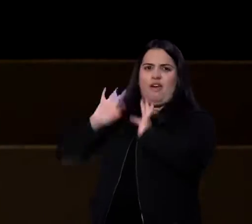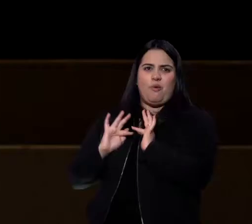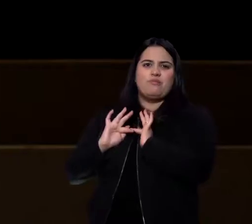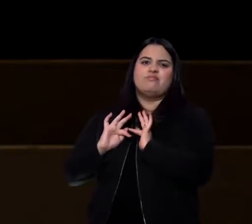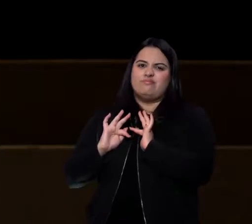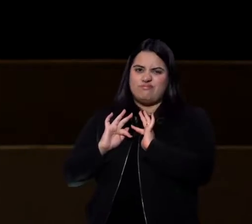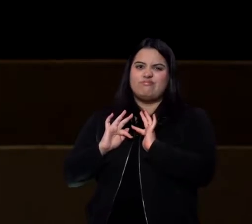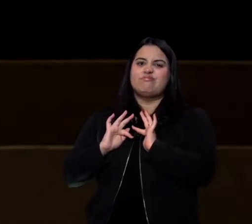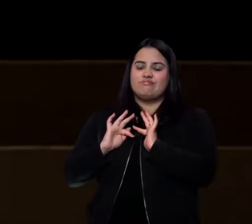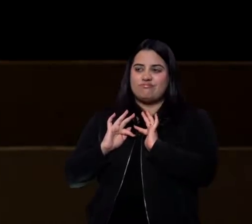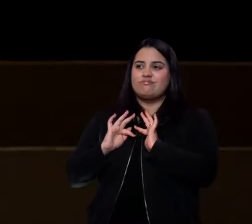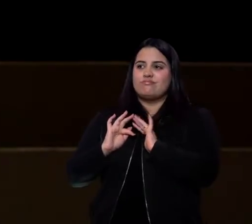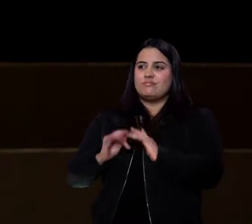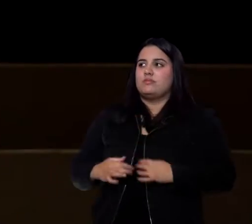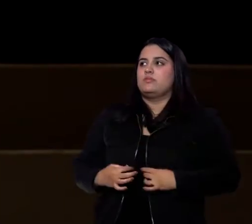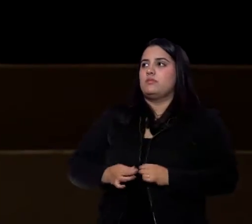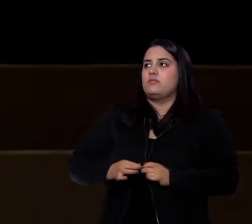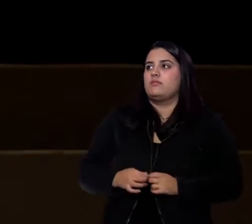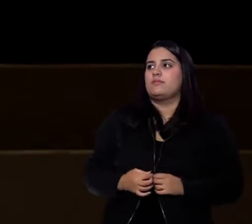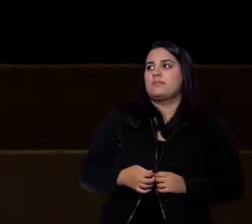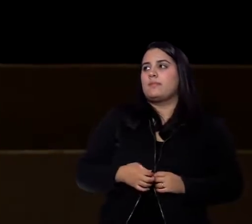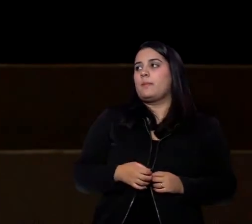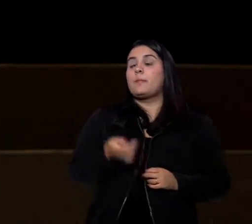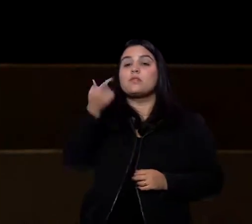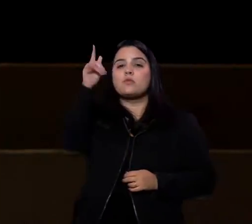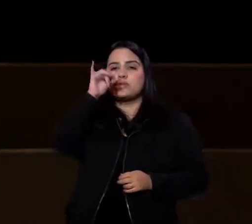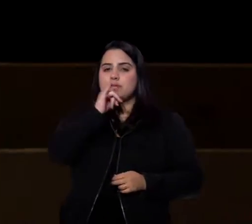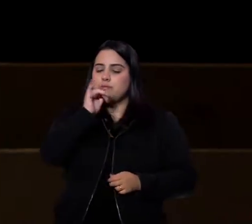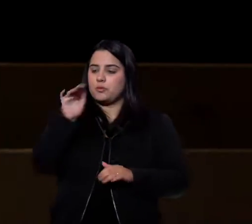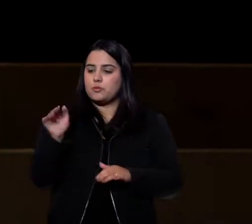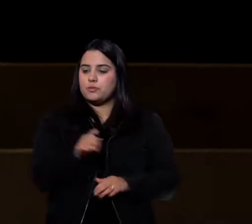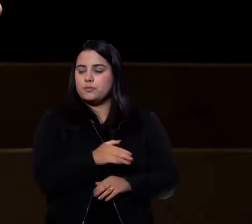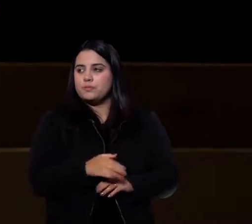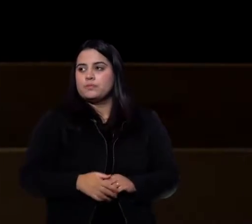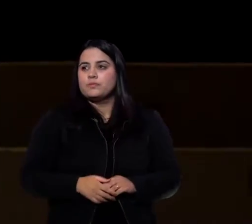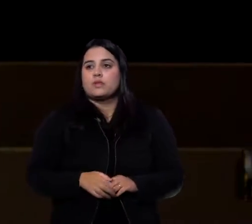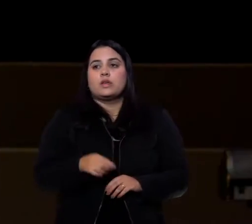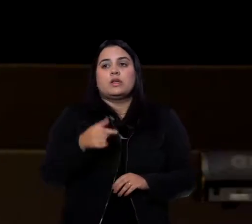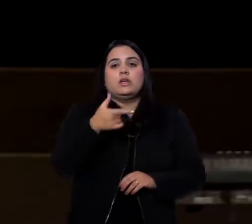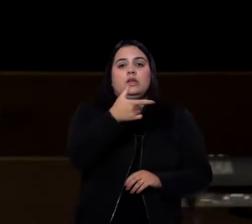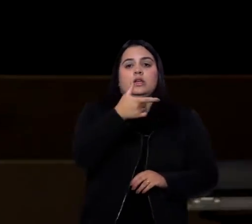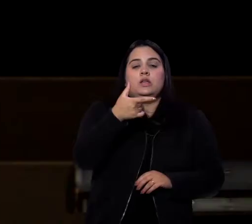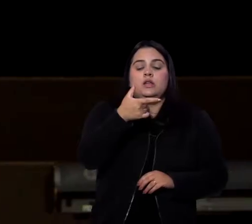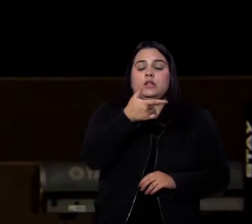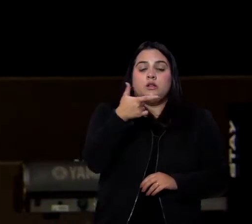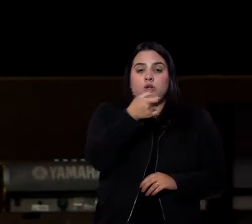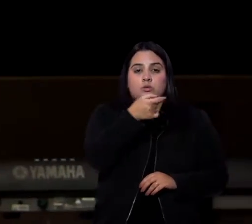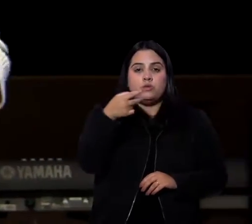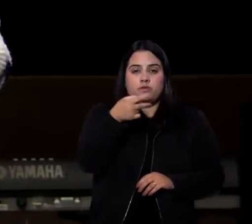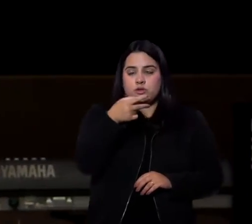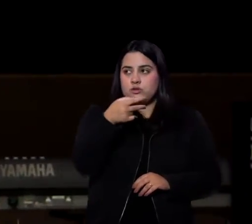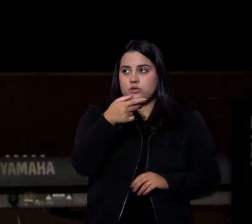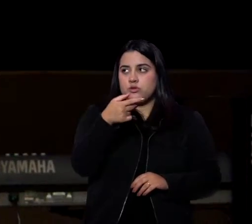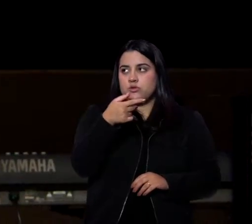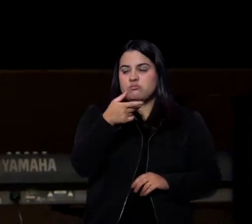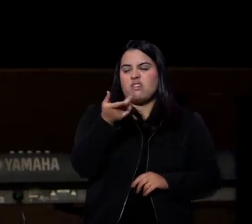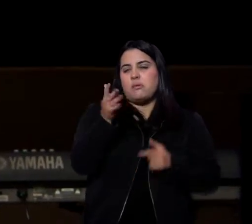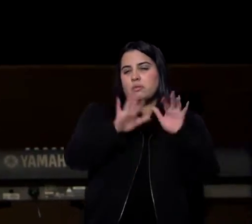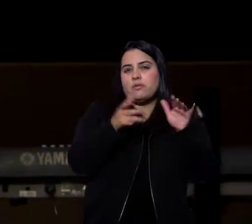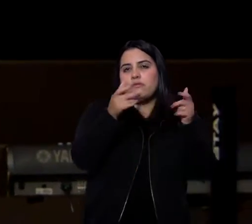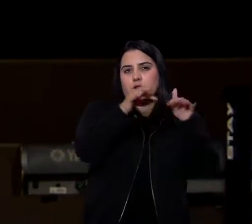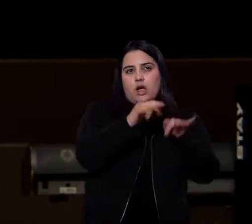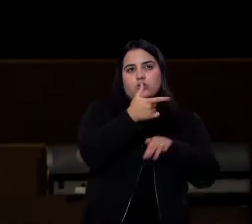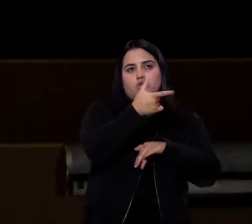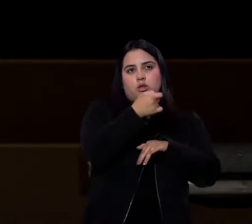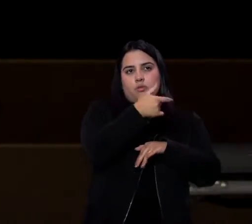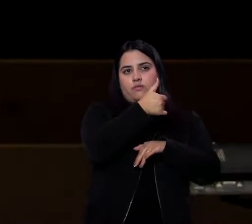vidas. Só mais um exemplo para vocês. Em 2022, né? Final de 2021